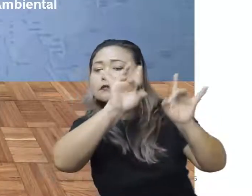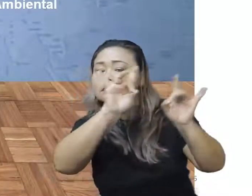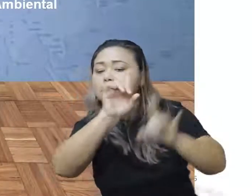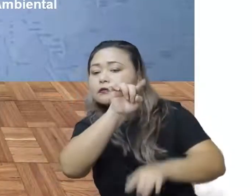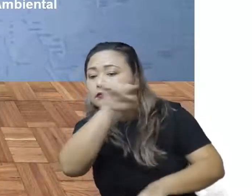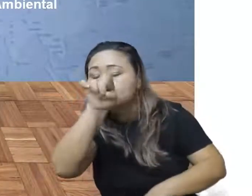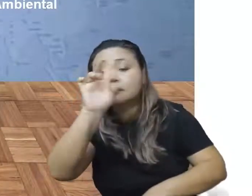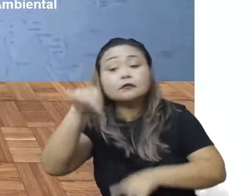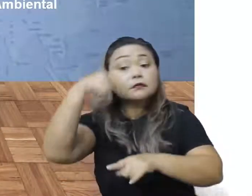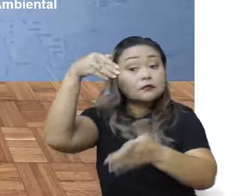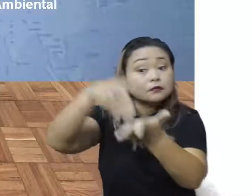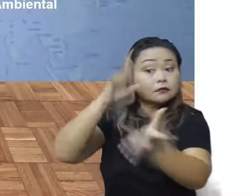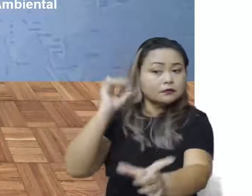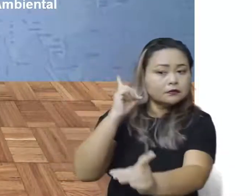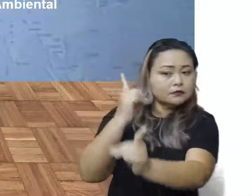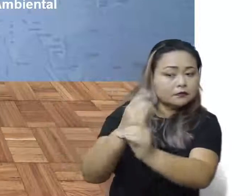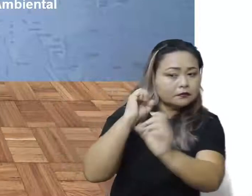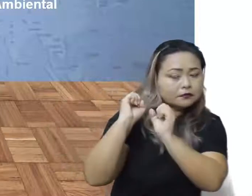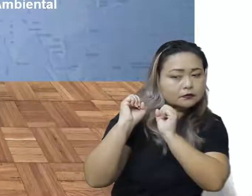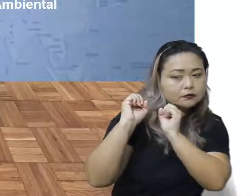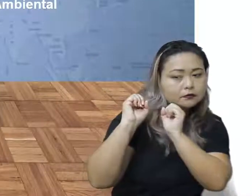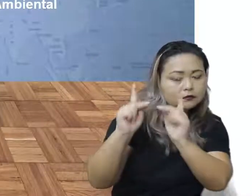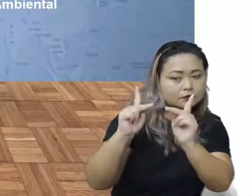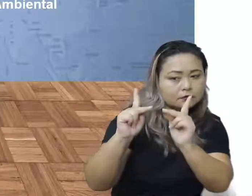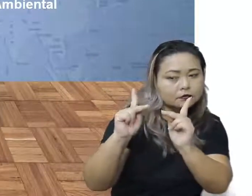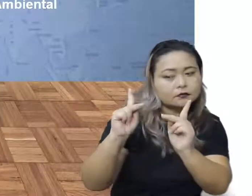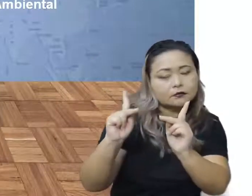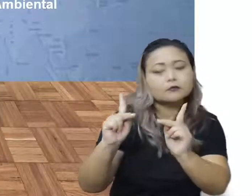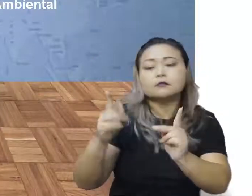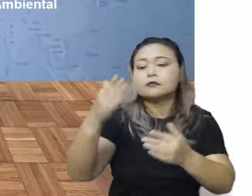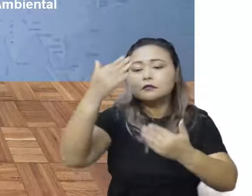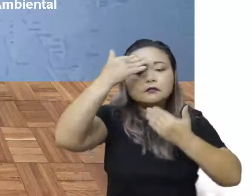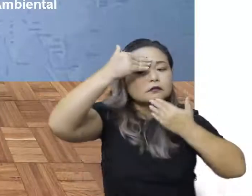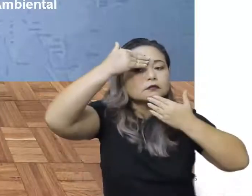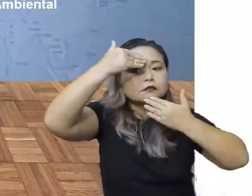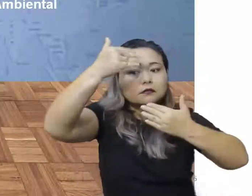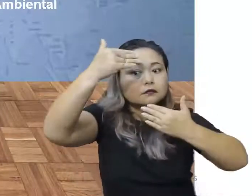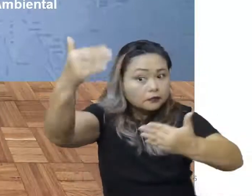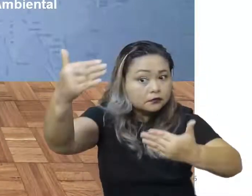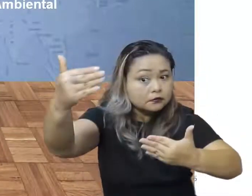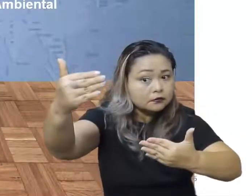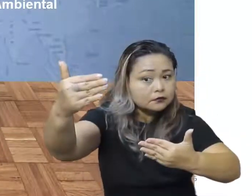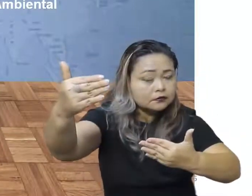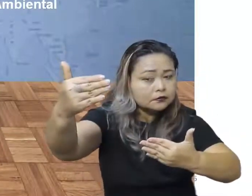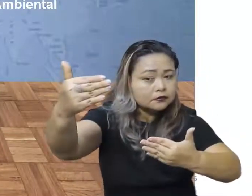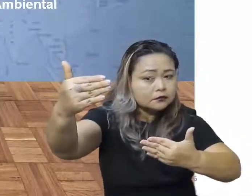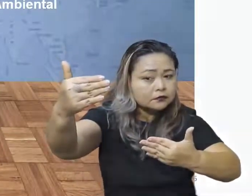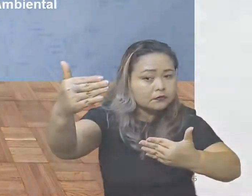próximo encontro, ok? Muito obrigado!